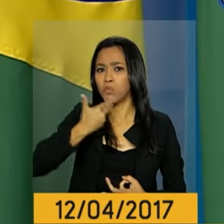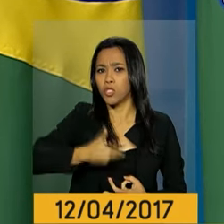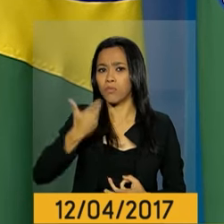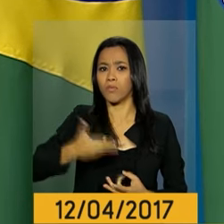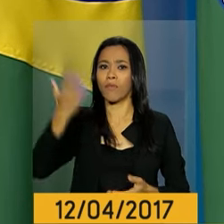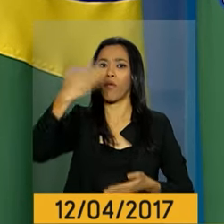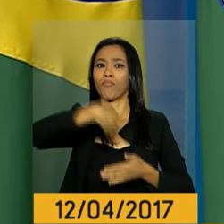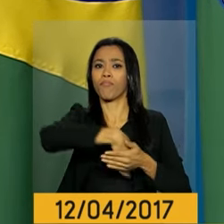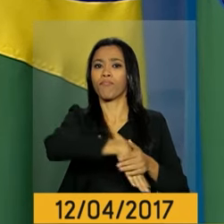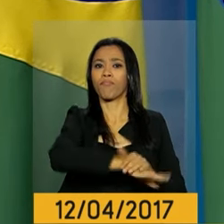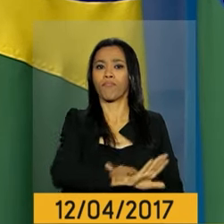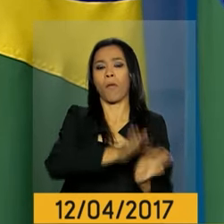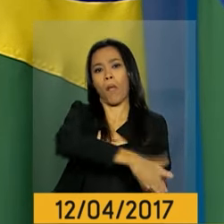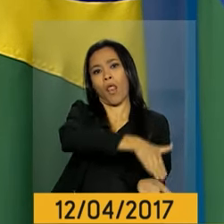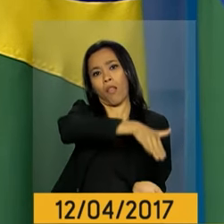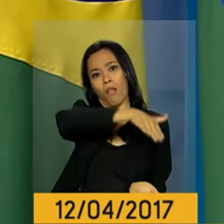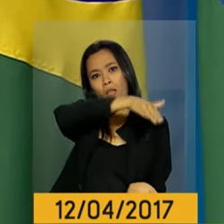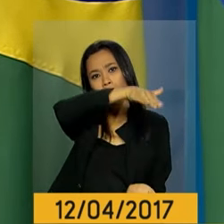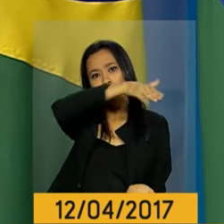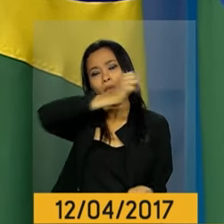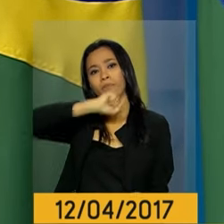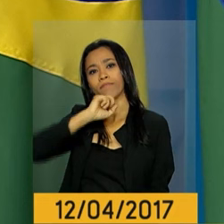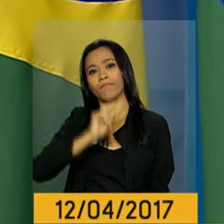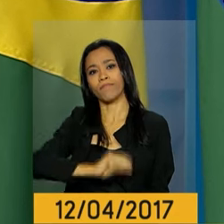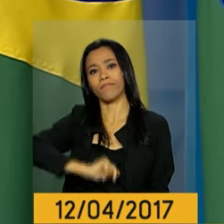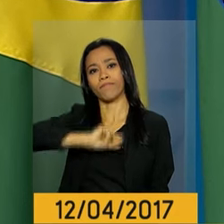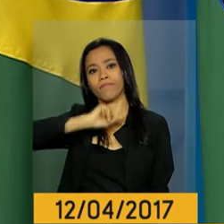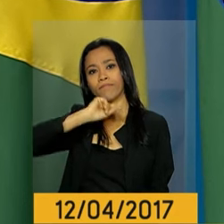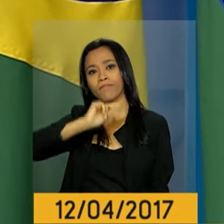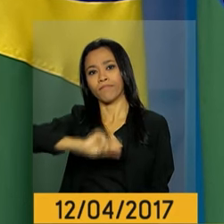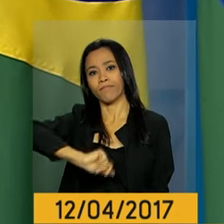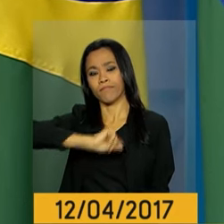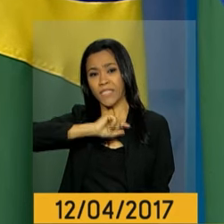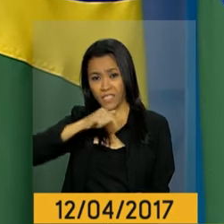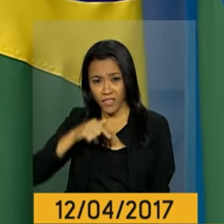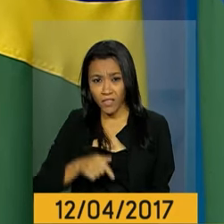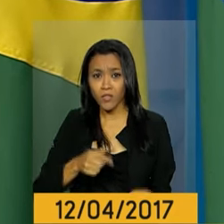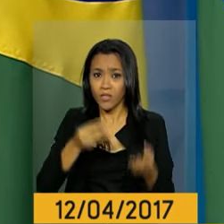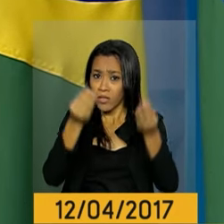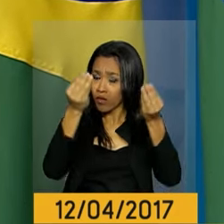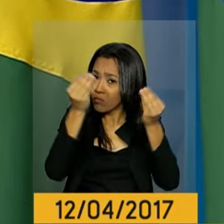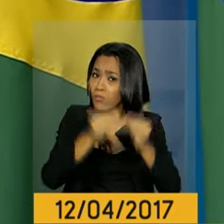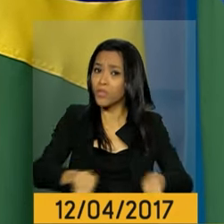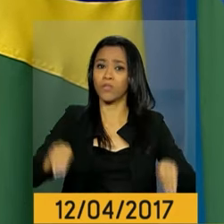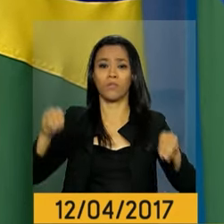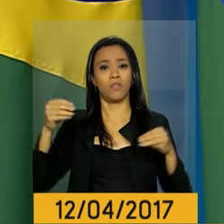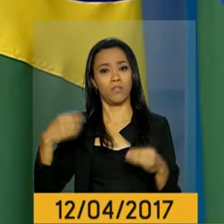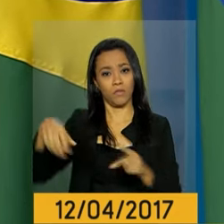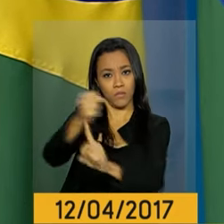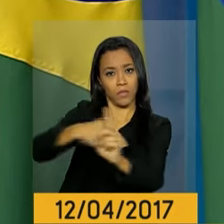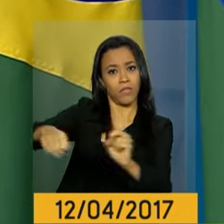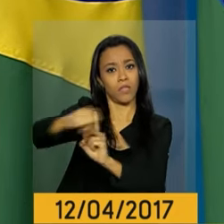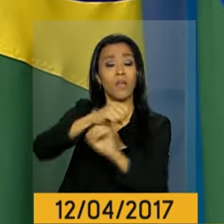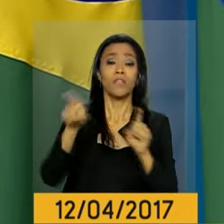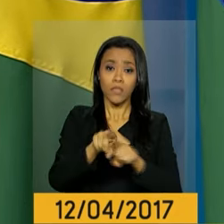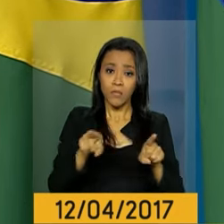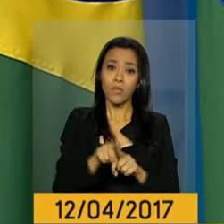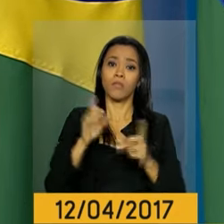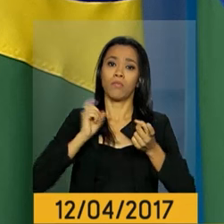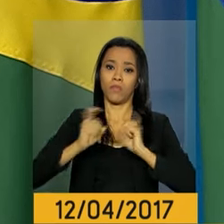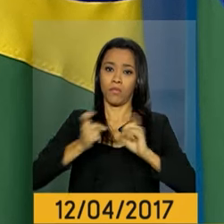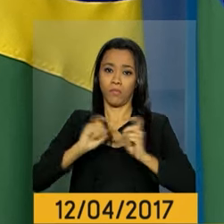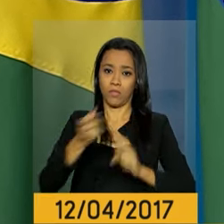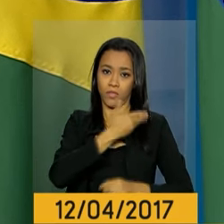paralizados portanto um prejuízo para a sociedade um prejuízo para a administração ao longo desse período Todo